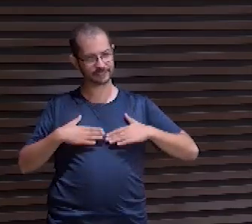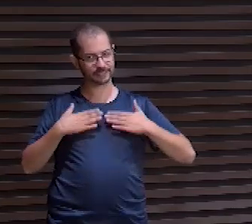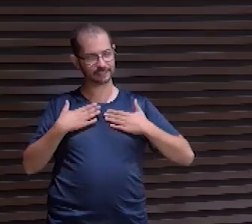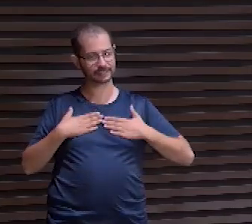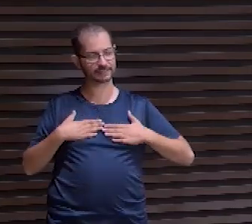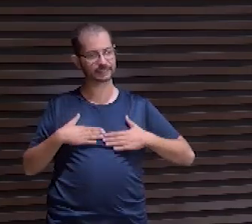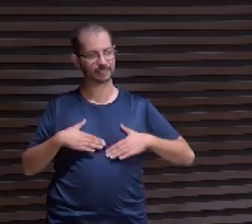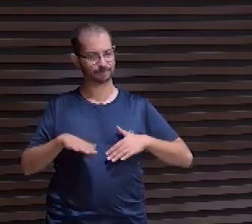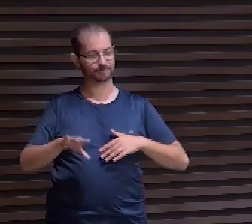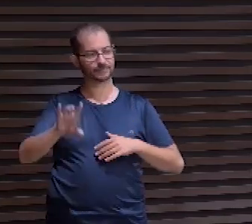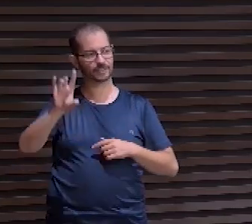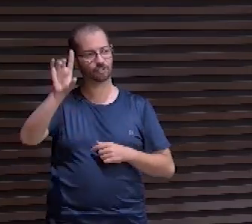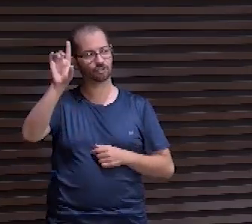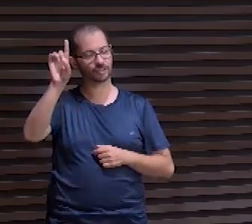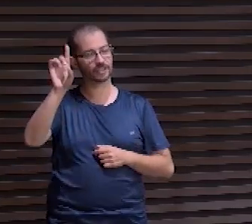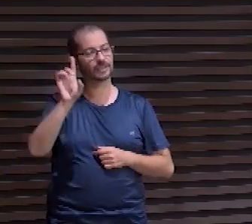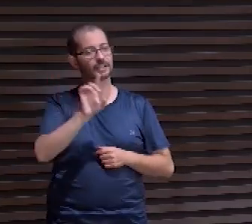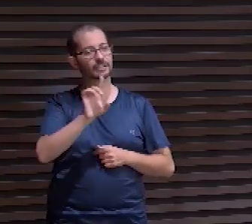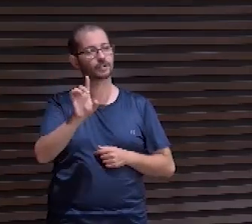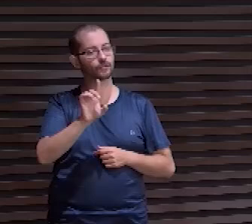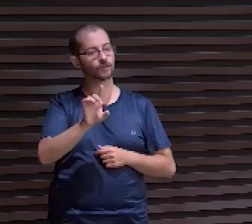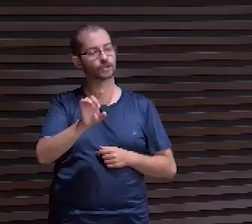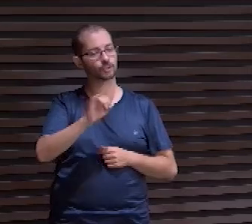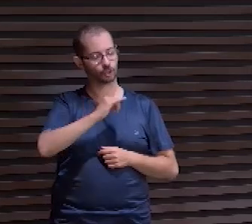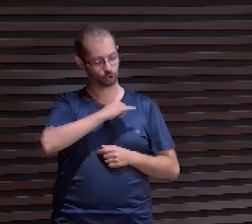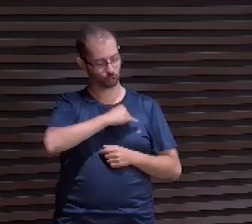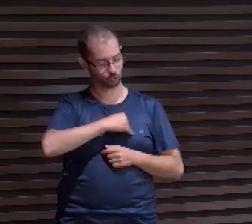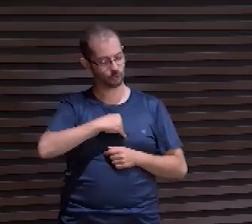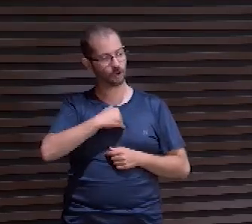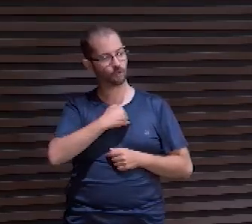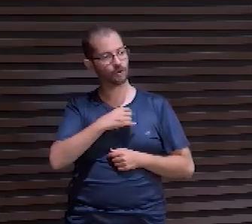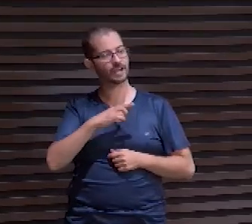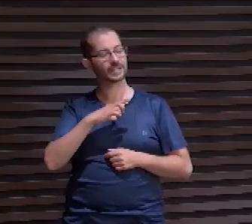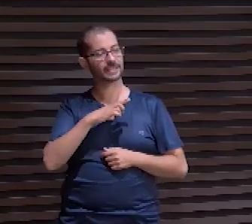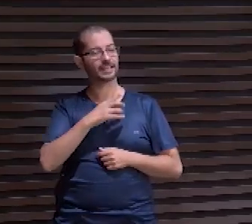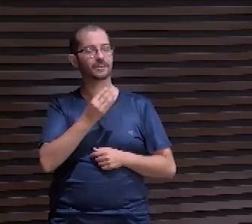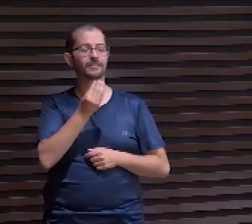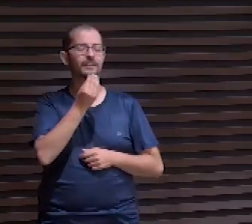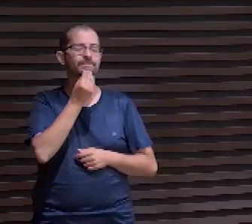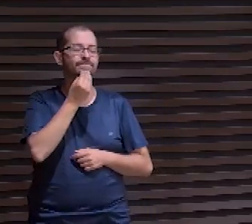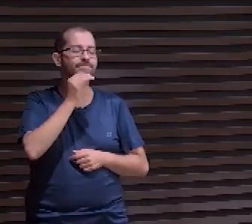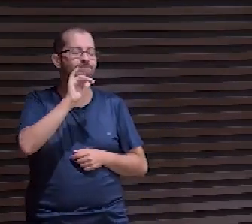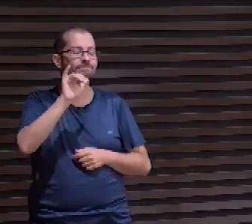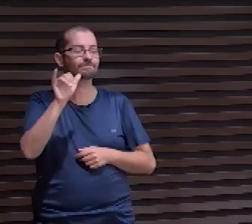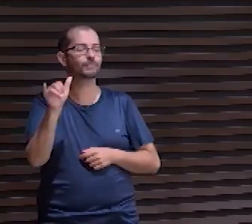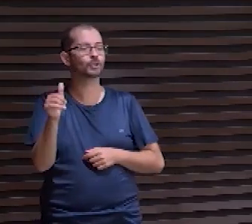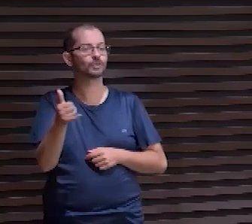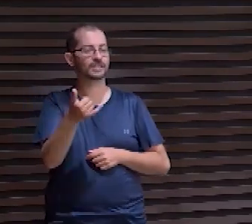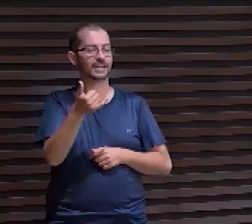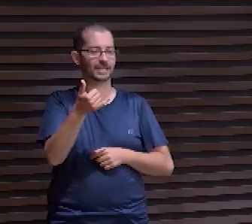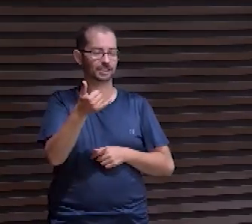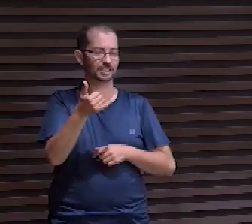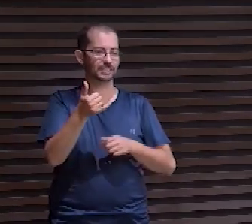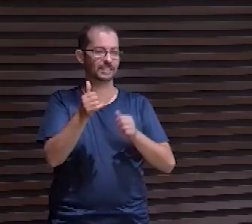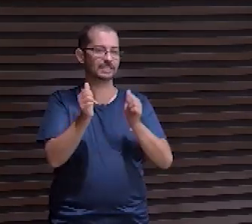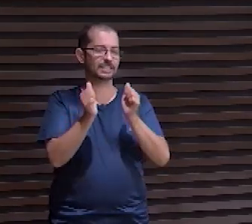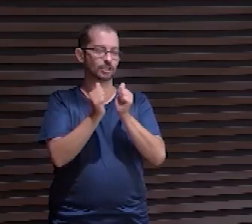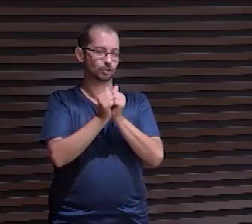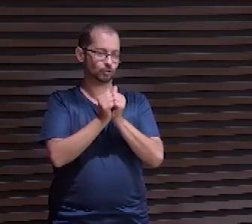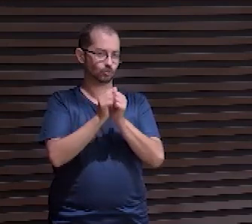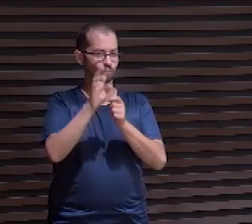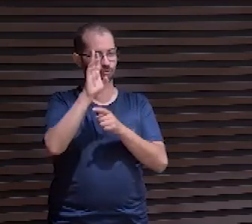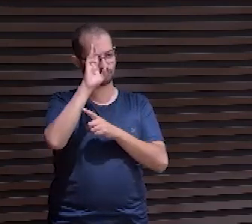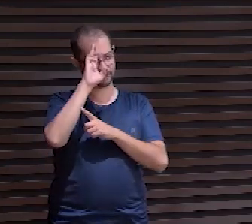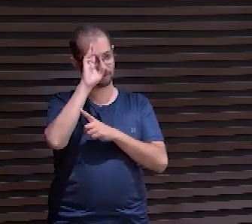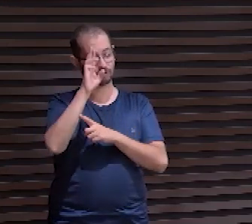Não foi só João que teve o privilégio de deitar no colo do Senhor quando ele estava aqui na terra. Eu